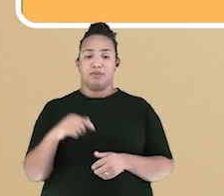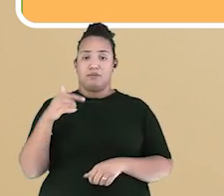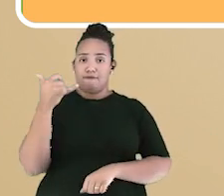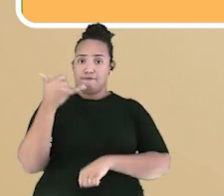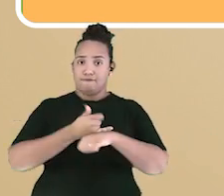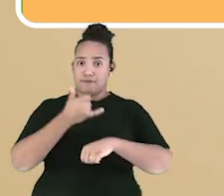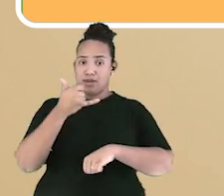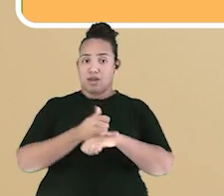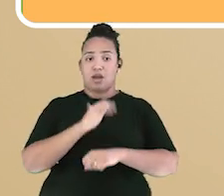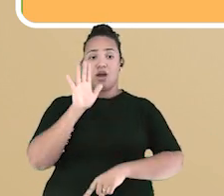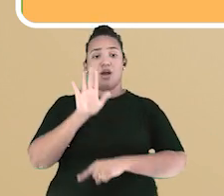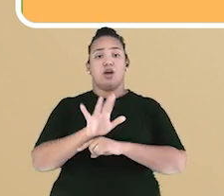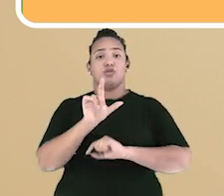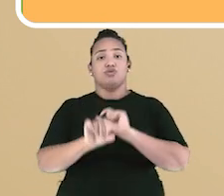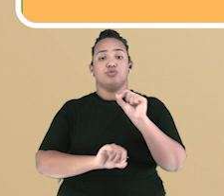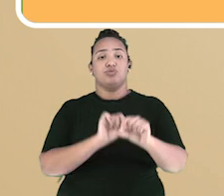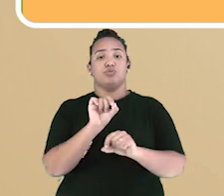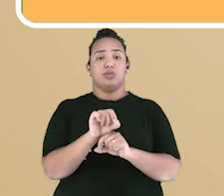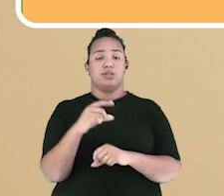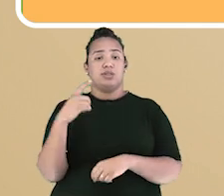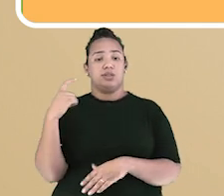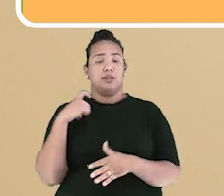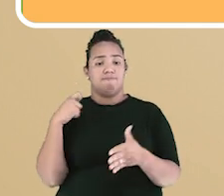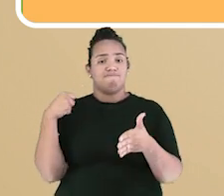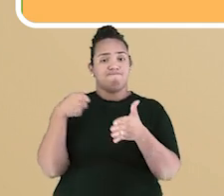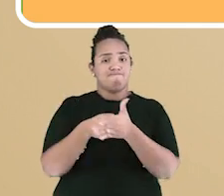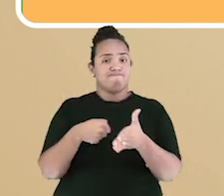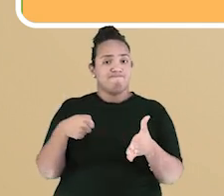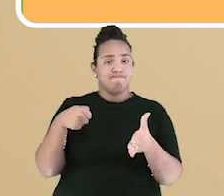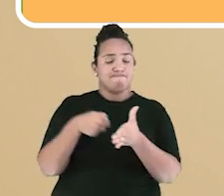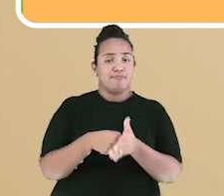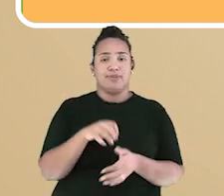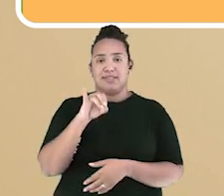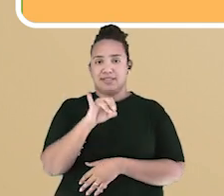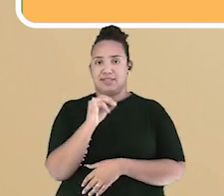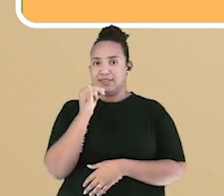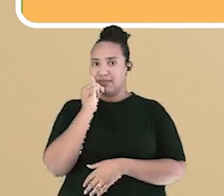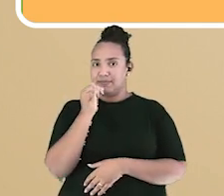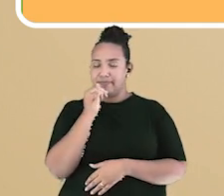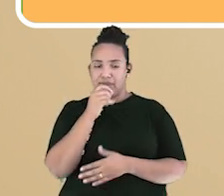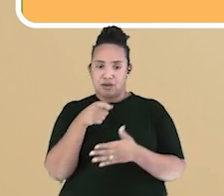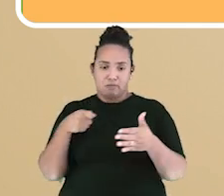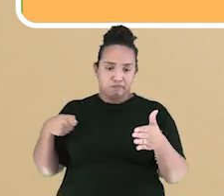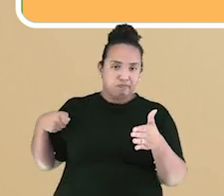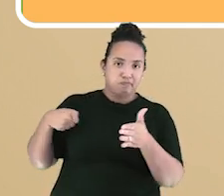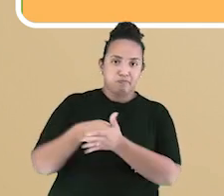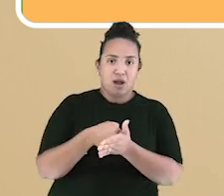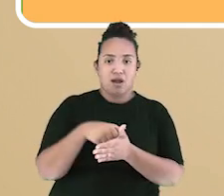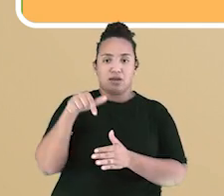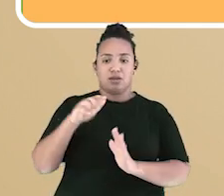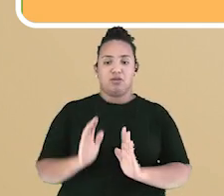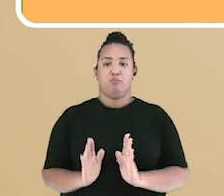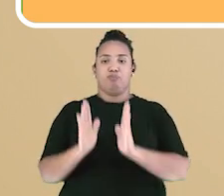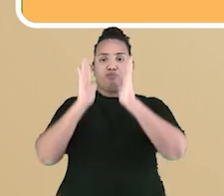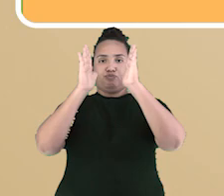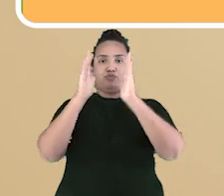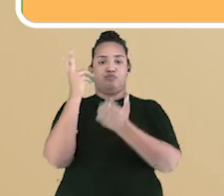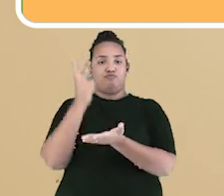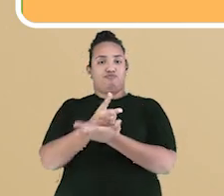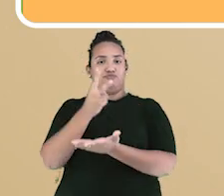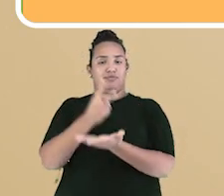ferro fornece maior tenacidade à estrutura, de forma que, caso sofra algum impacto, as colunas não se desfaçam,